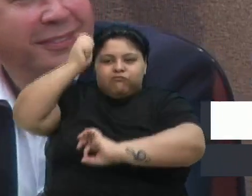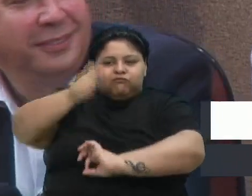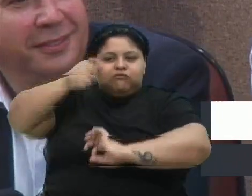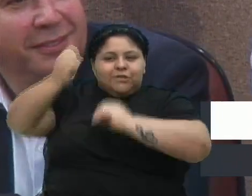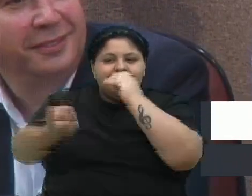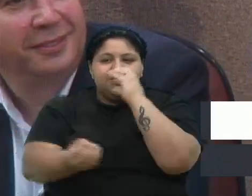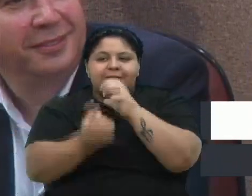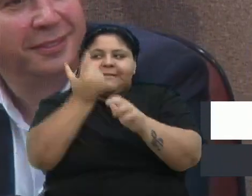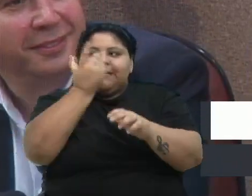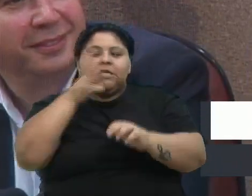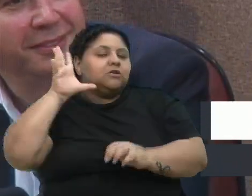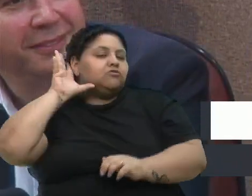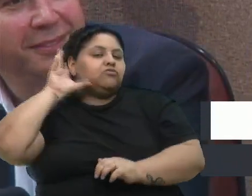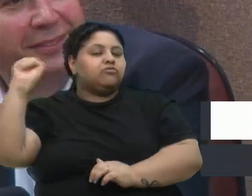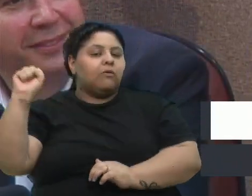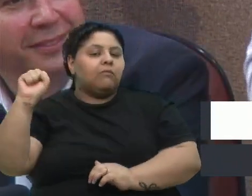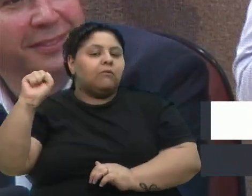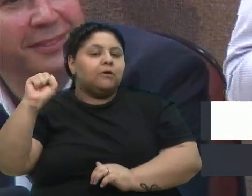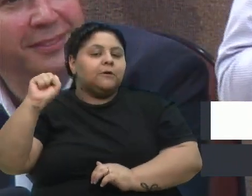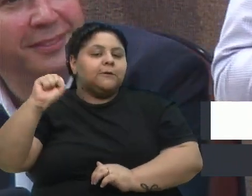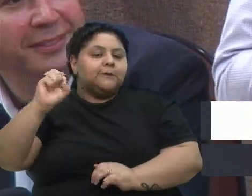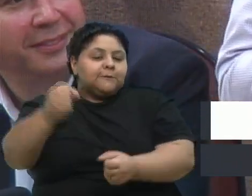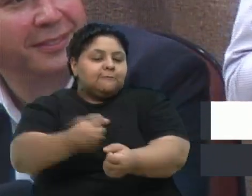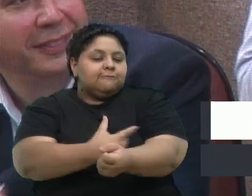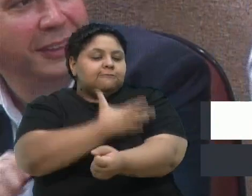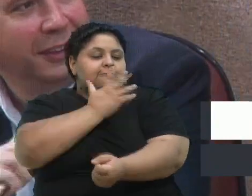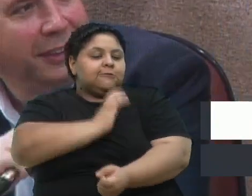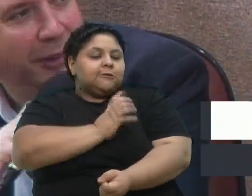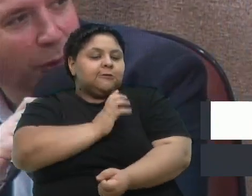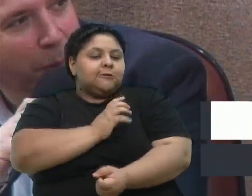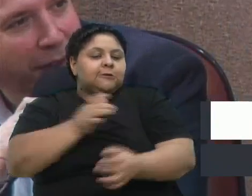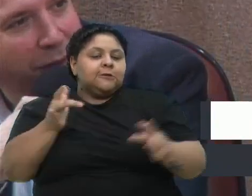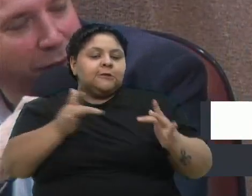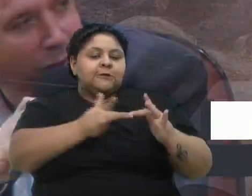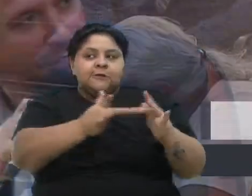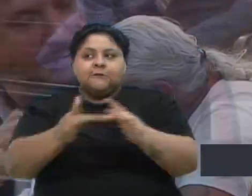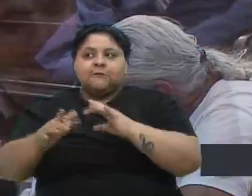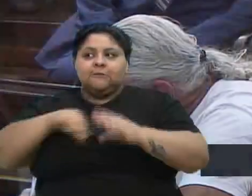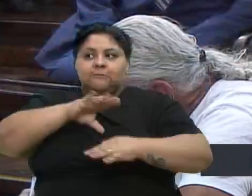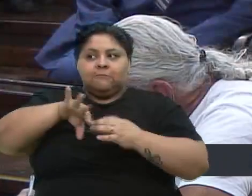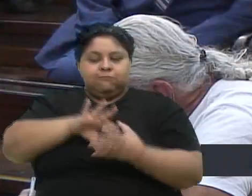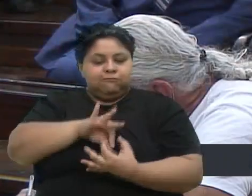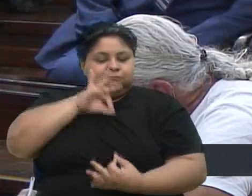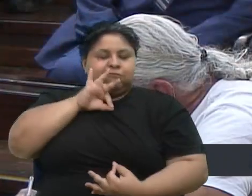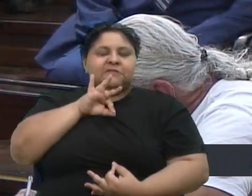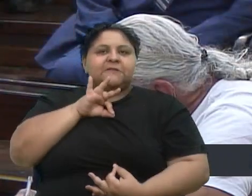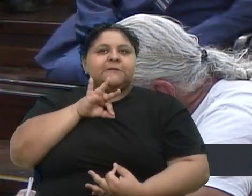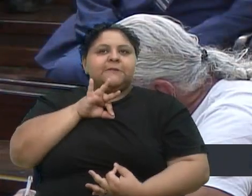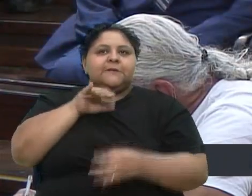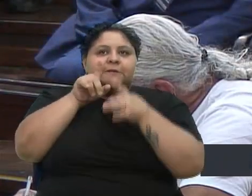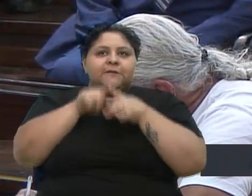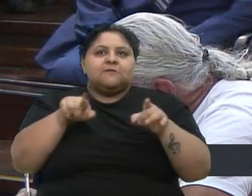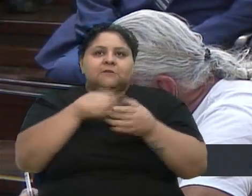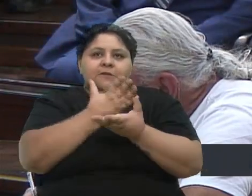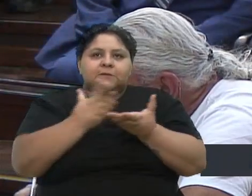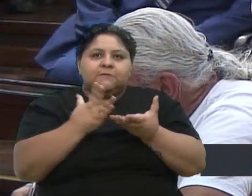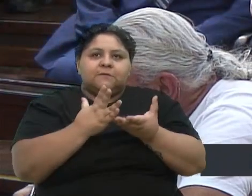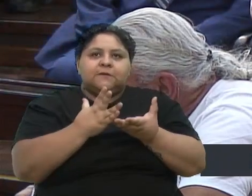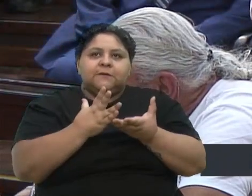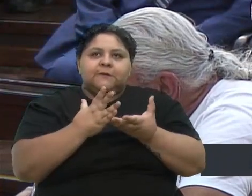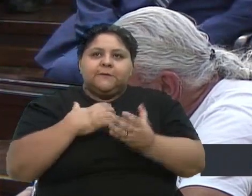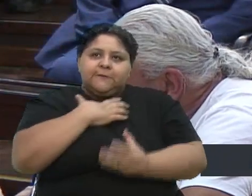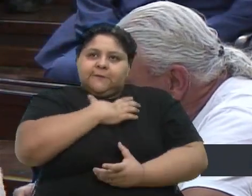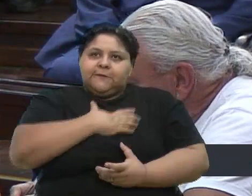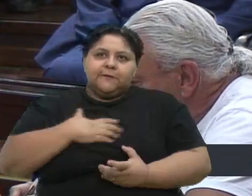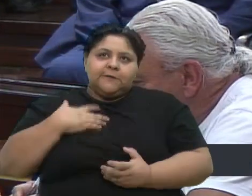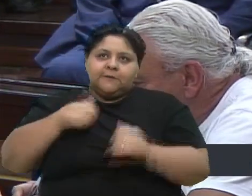sons, de tocar os corações e unir as almas, pois a música conversa com nossos sentimentos e nos